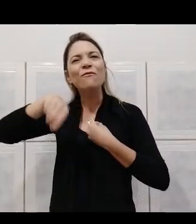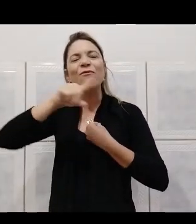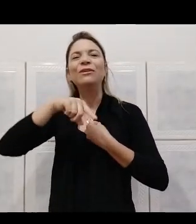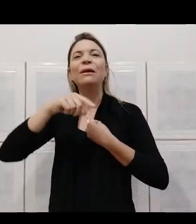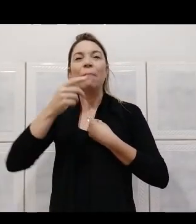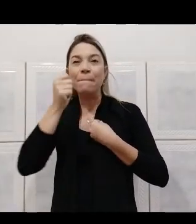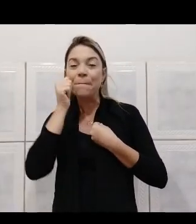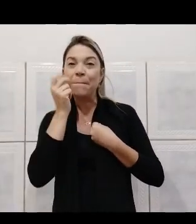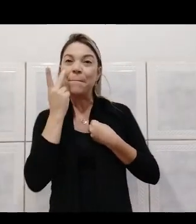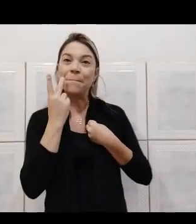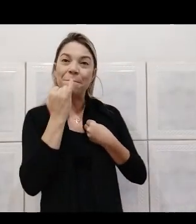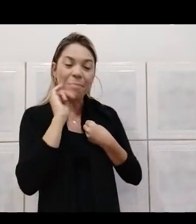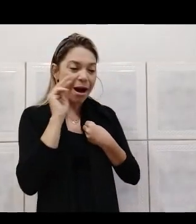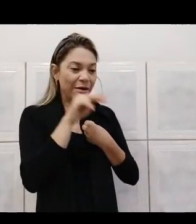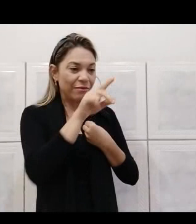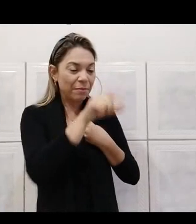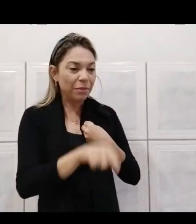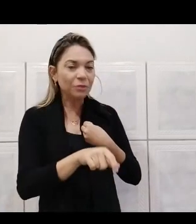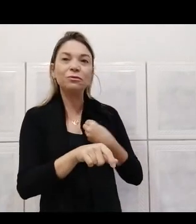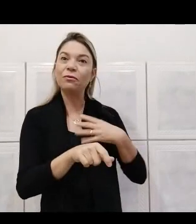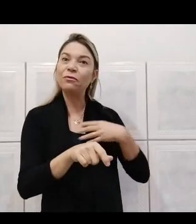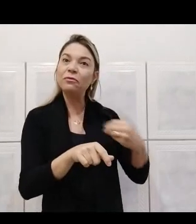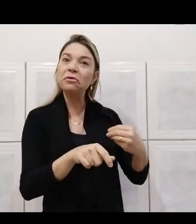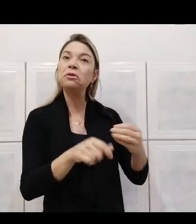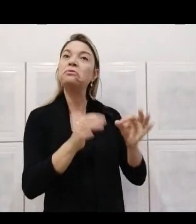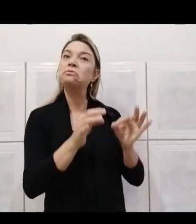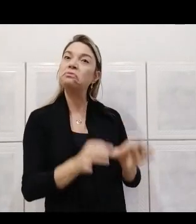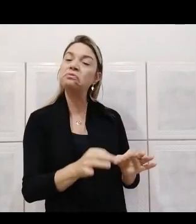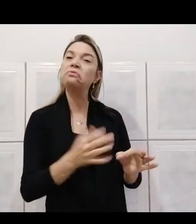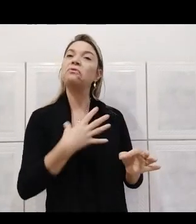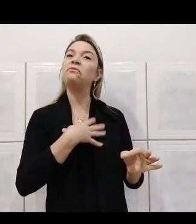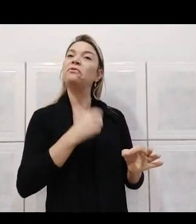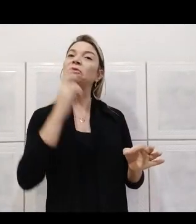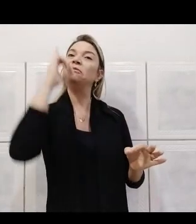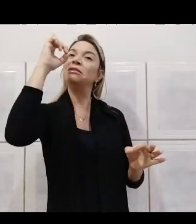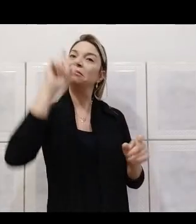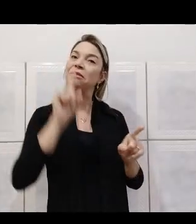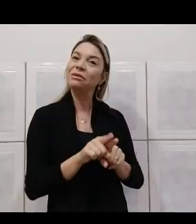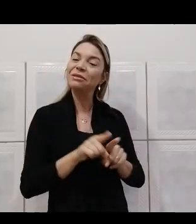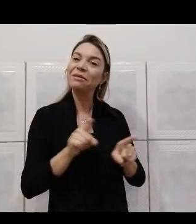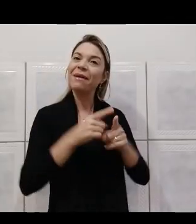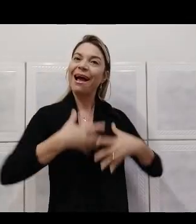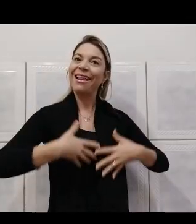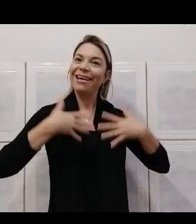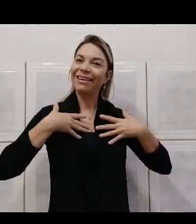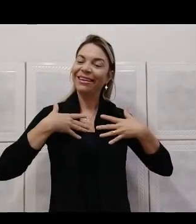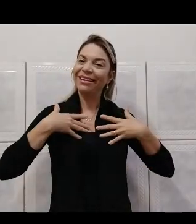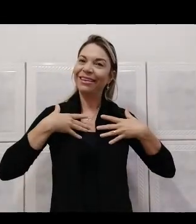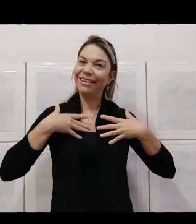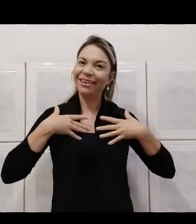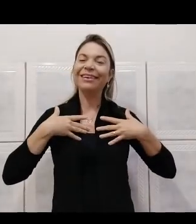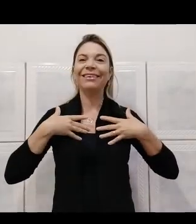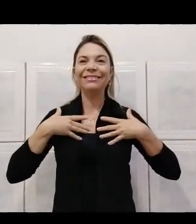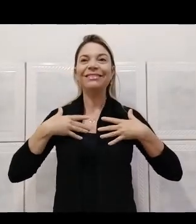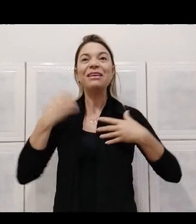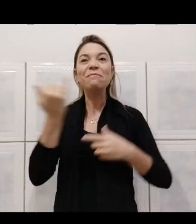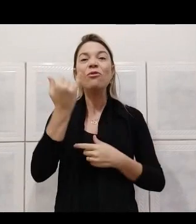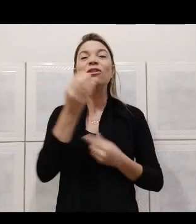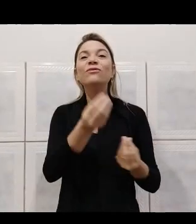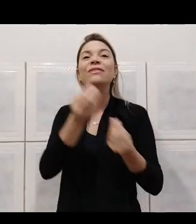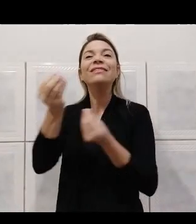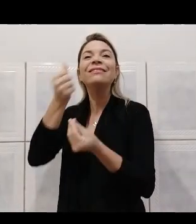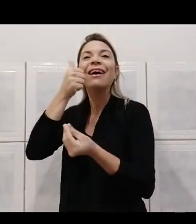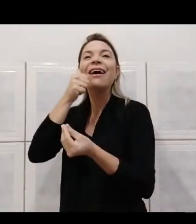e quem gerar a um sábio nele se alegrará. Alegrem-se teu pai e tua mãe, e regozije-se a quem te